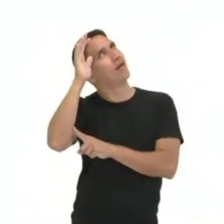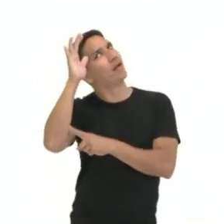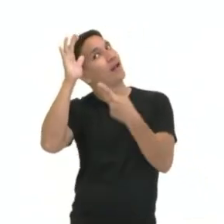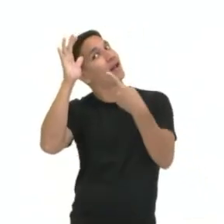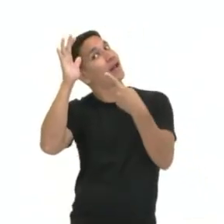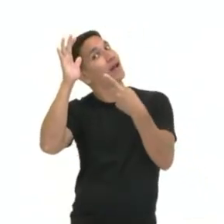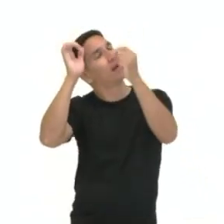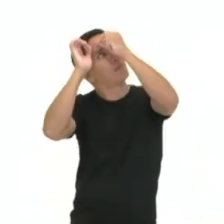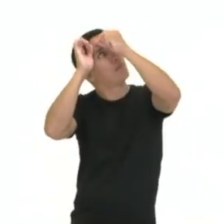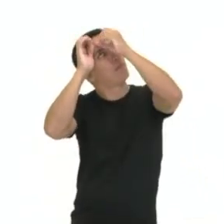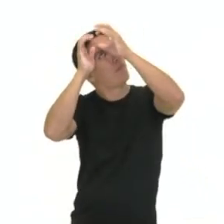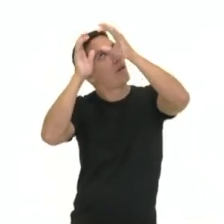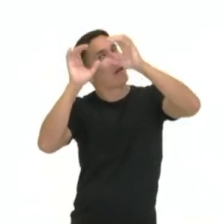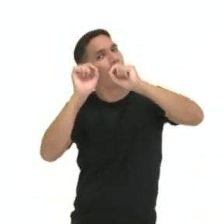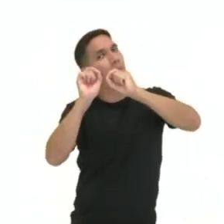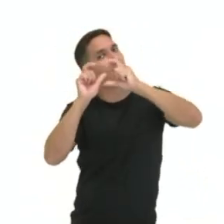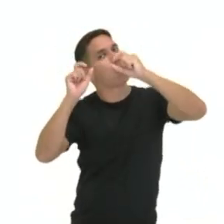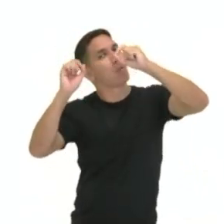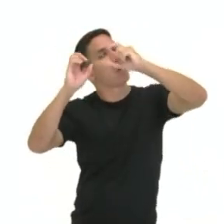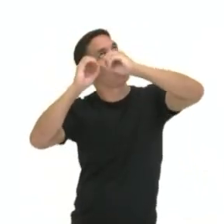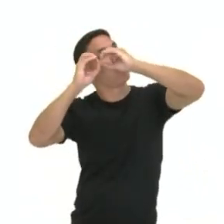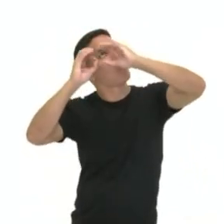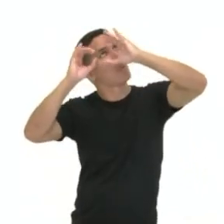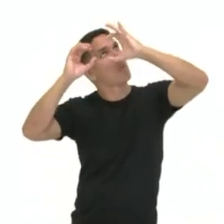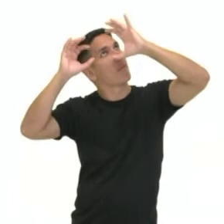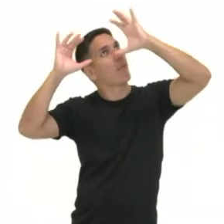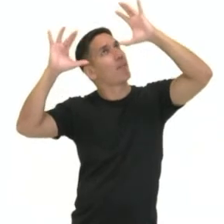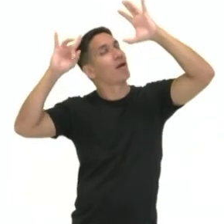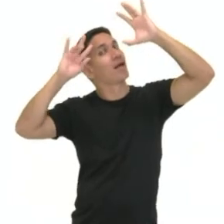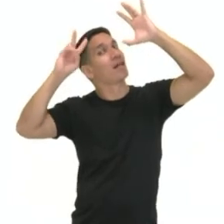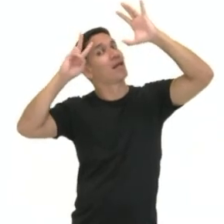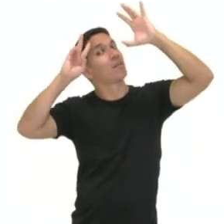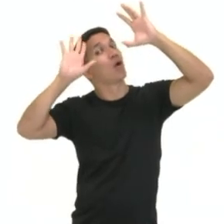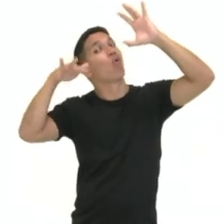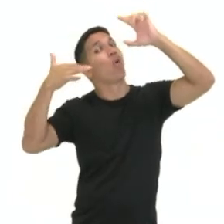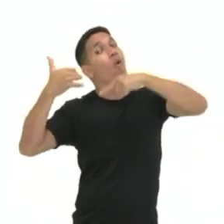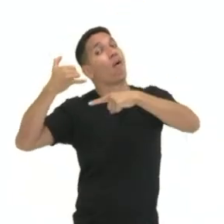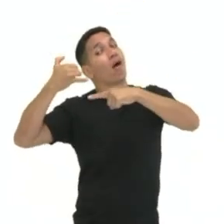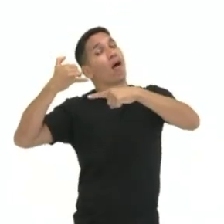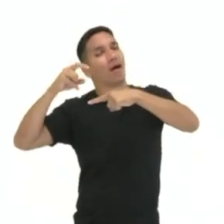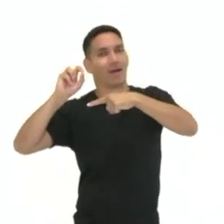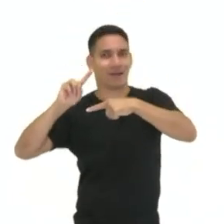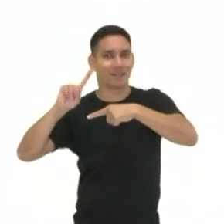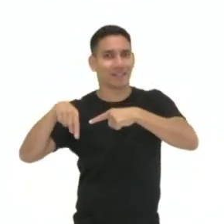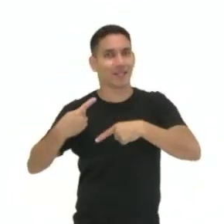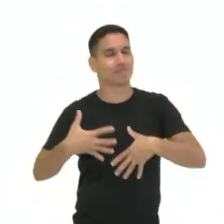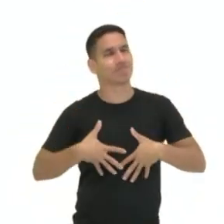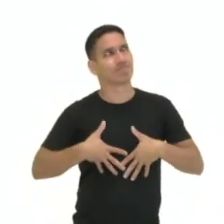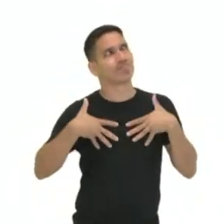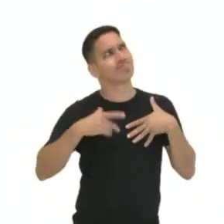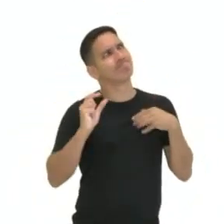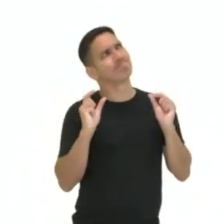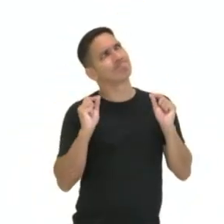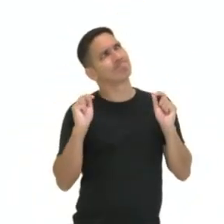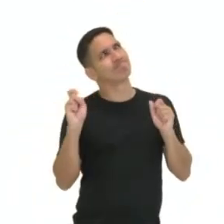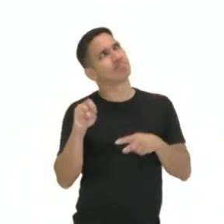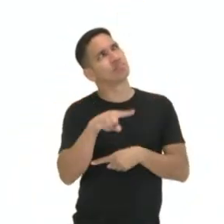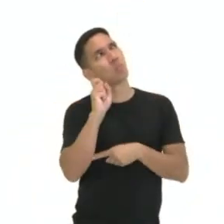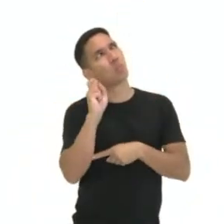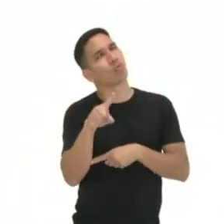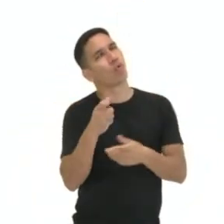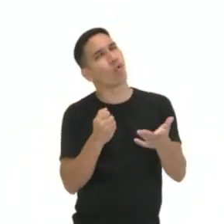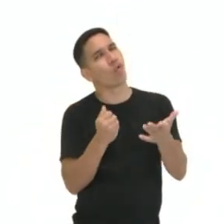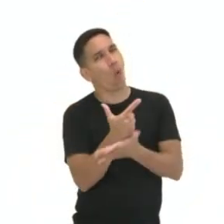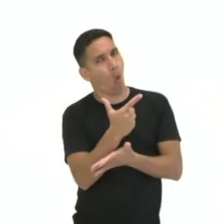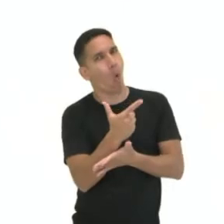Ali a imaginação da Magali tentando lembrar da caneta, né? E ela fica ali com aquela expressão de será que eu devo comprar a